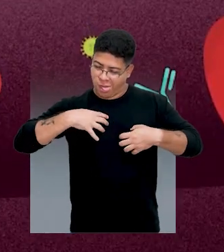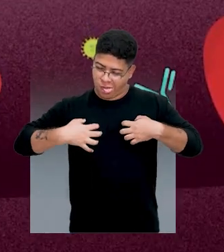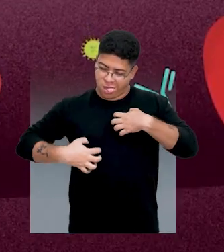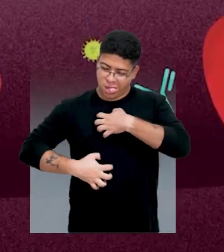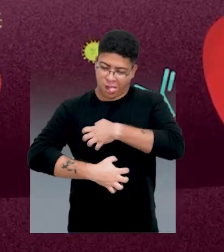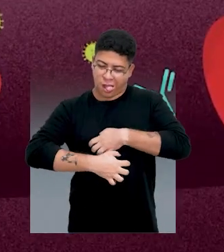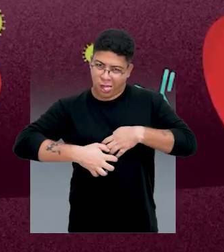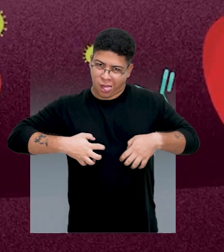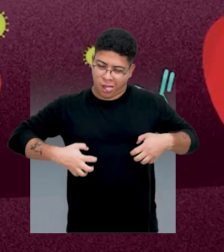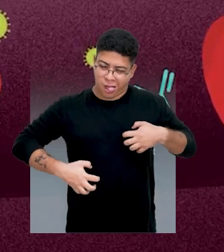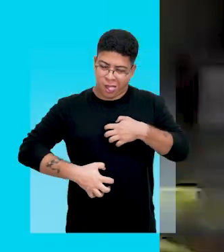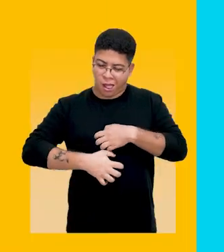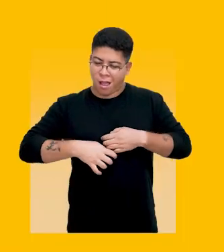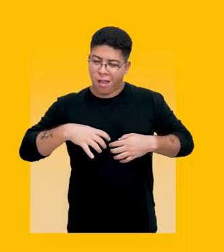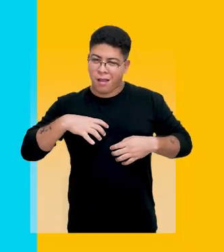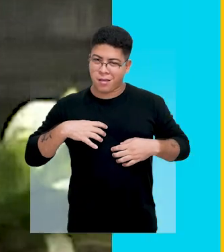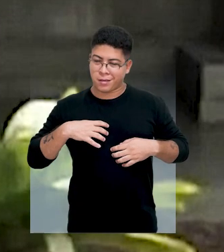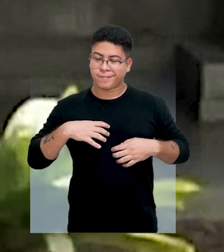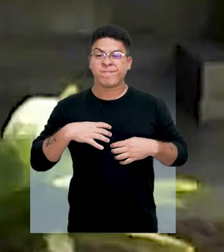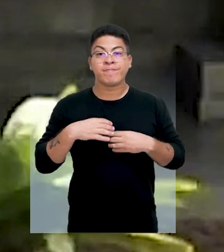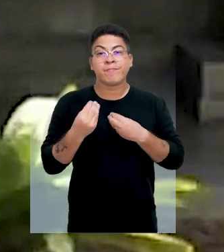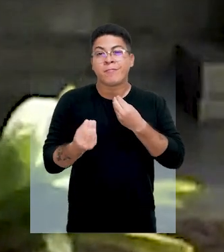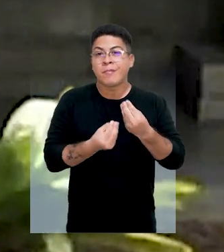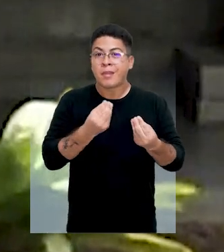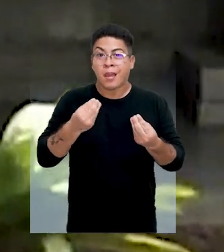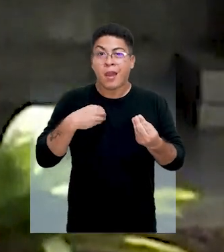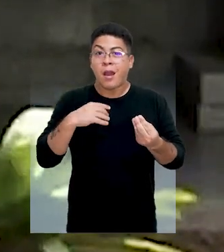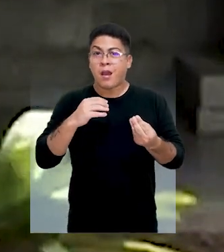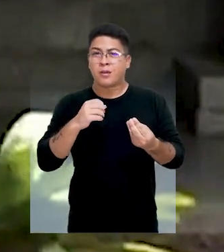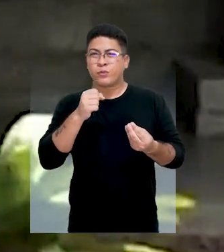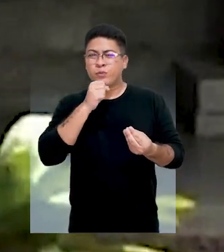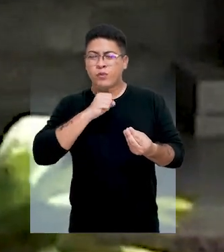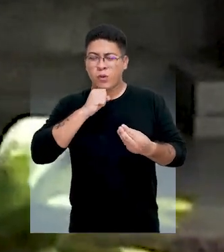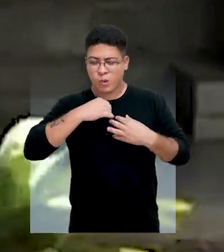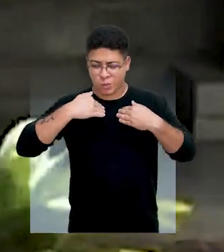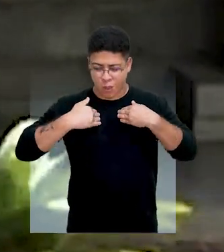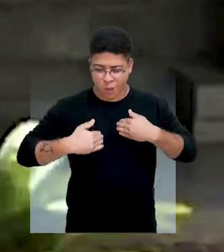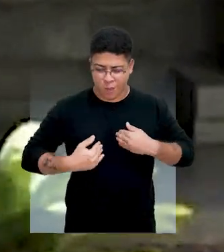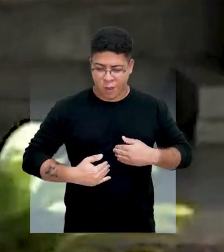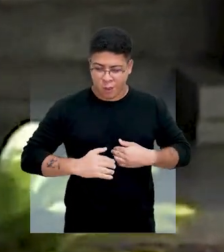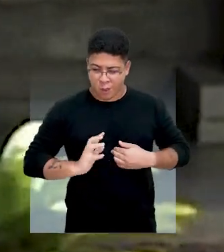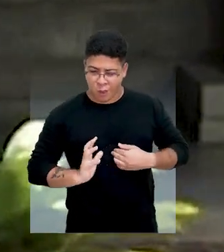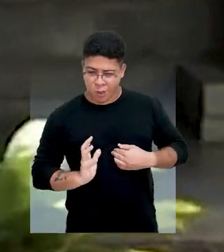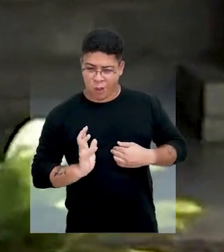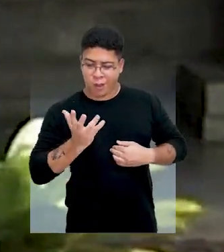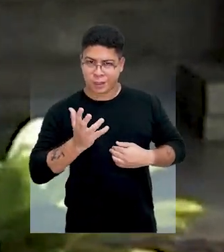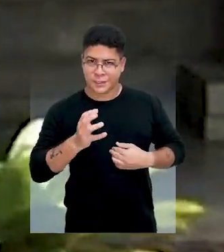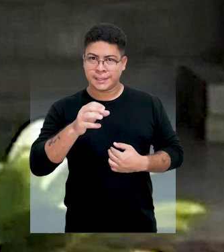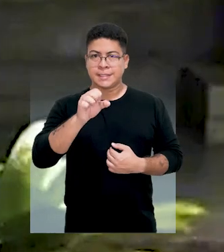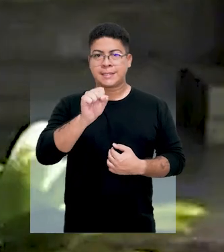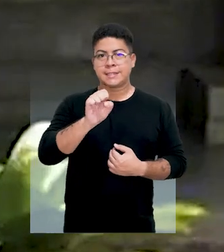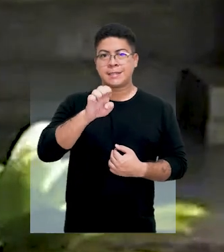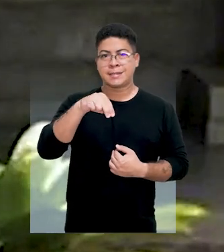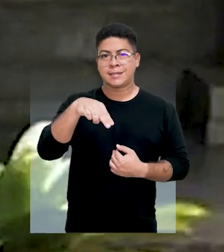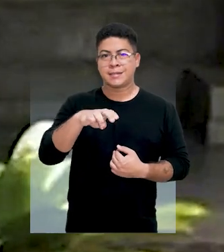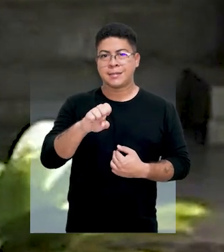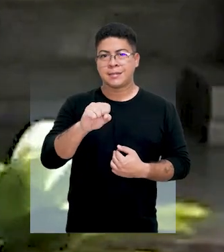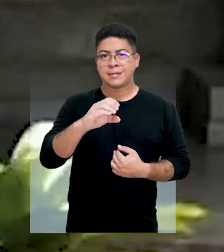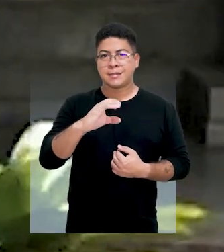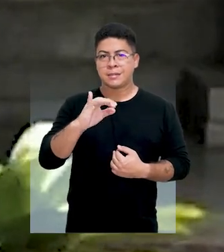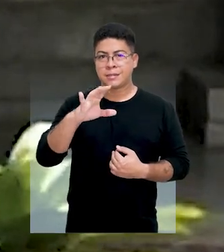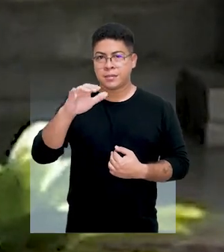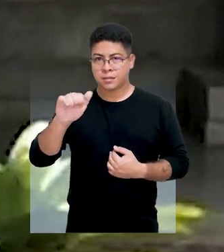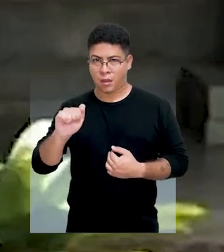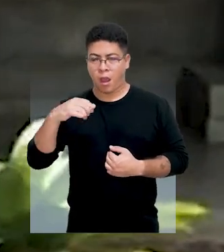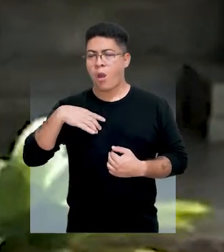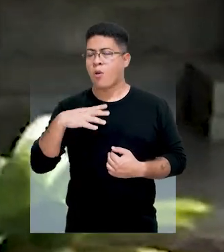no organismo dessas pessoas. Com o envelhecimento, é possível observar o fenômeno senescência. Ele é um processo natural e que